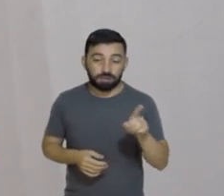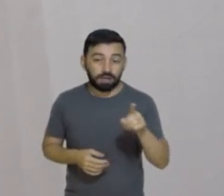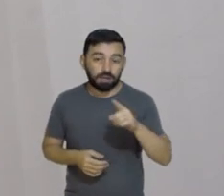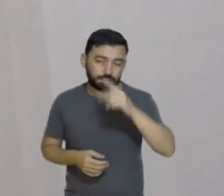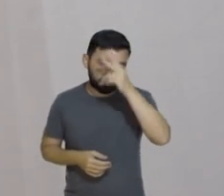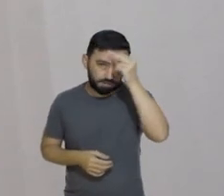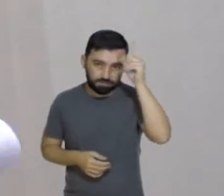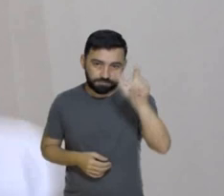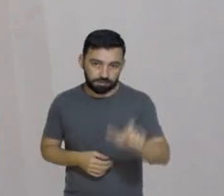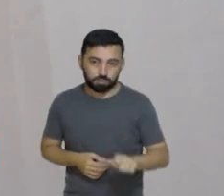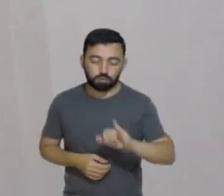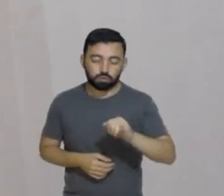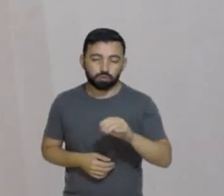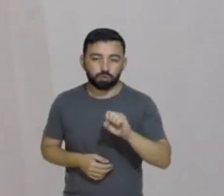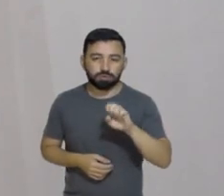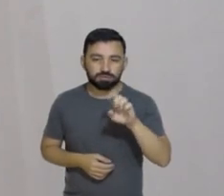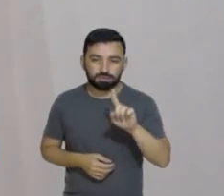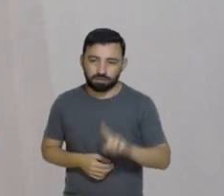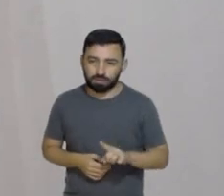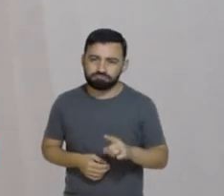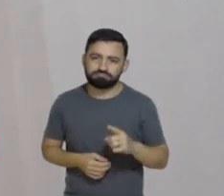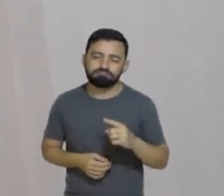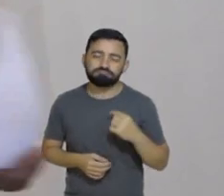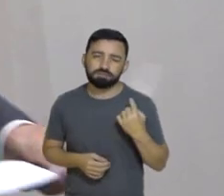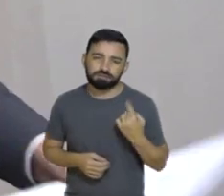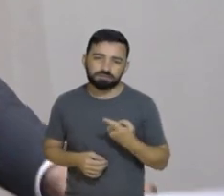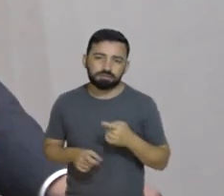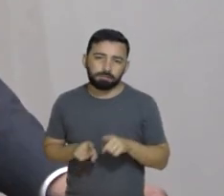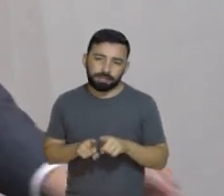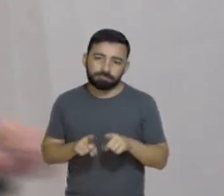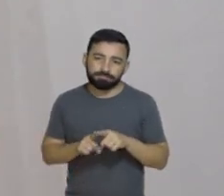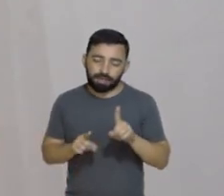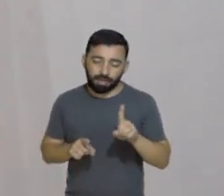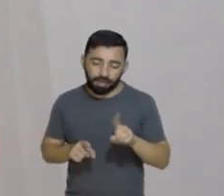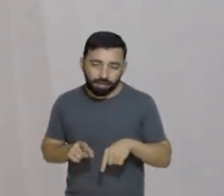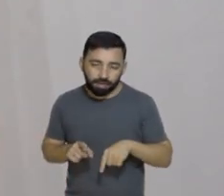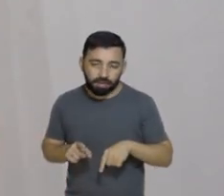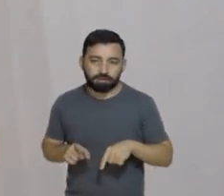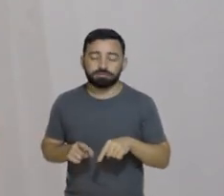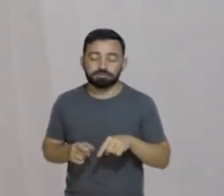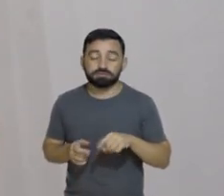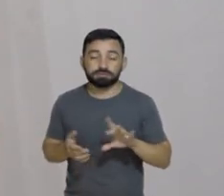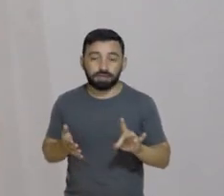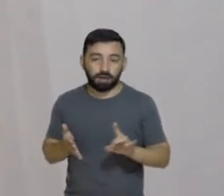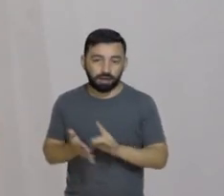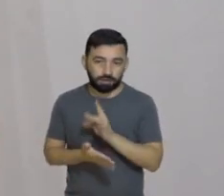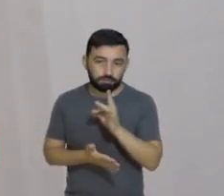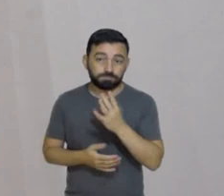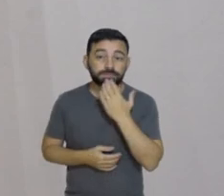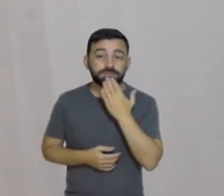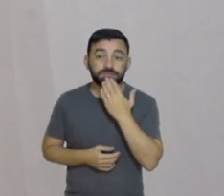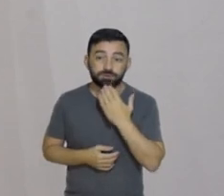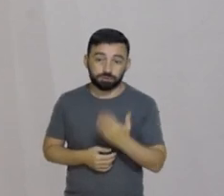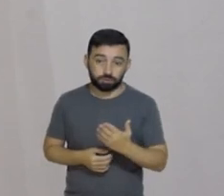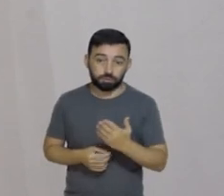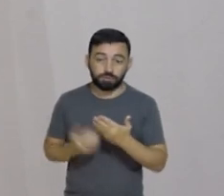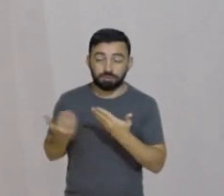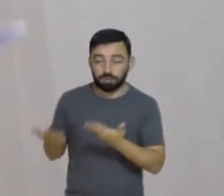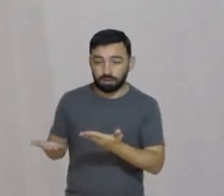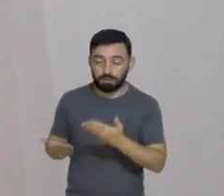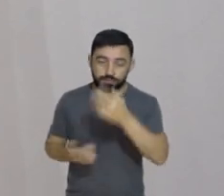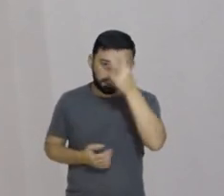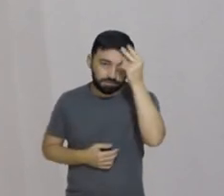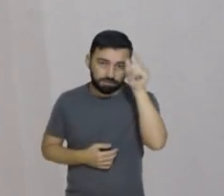José Constante. Então fica aqui também destacada, fica destacado esse pedido do prefeito de